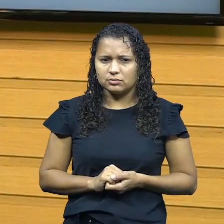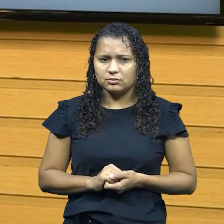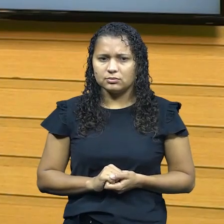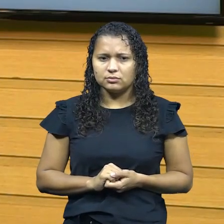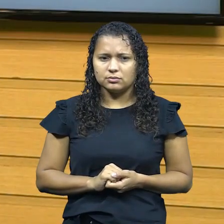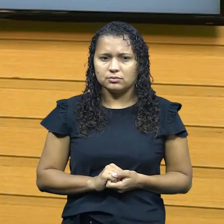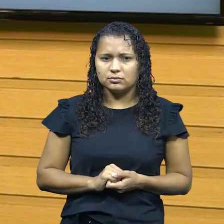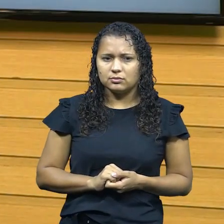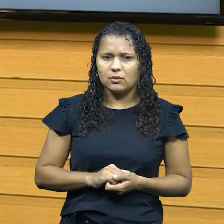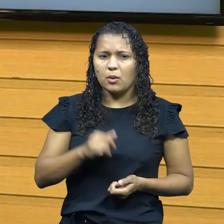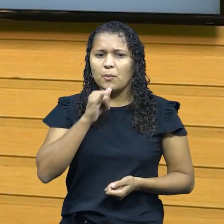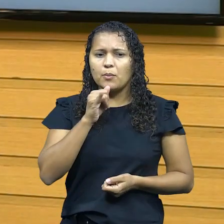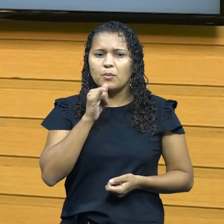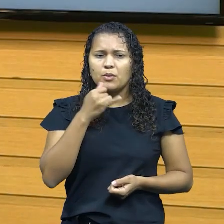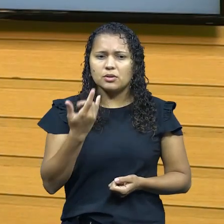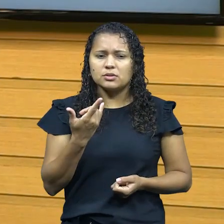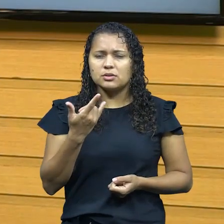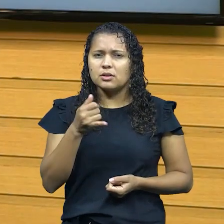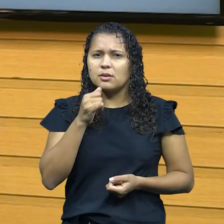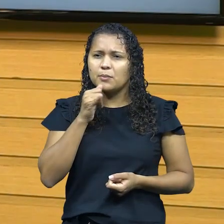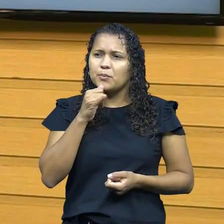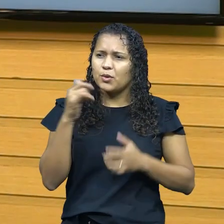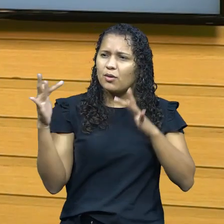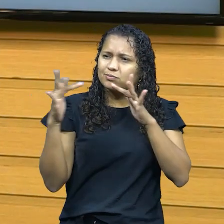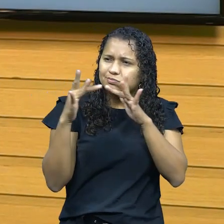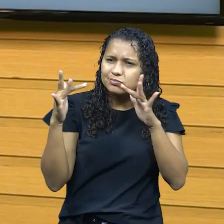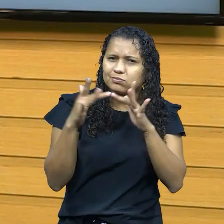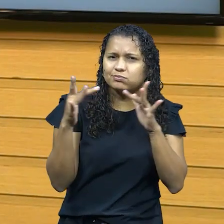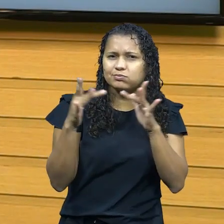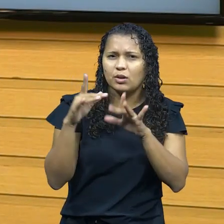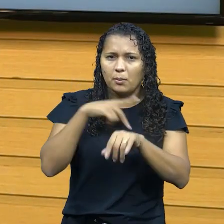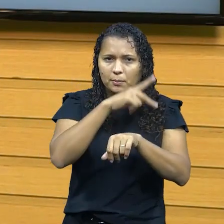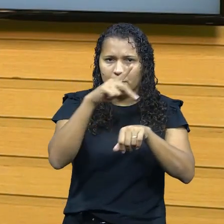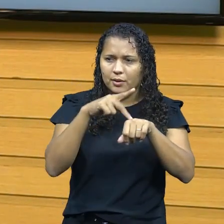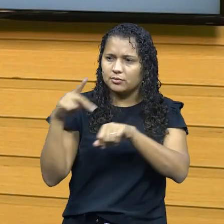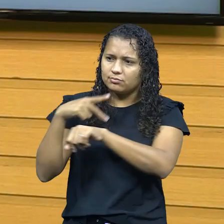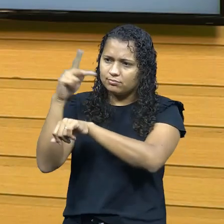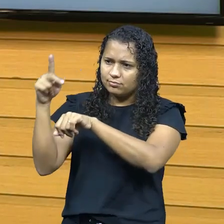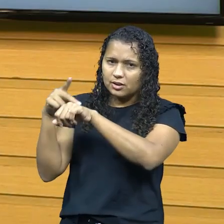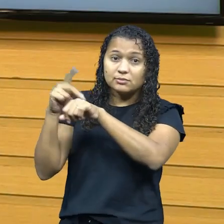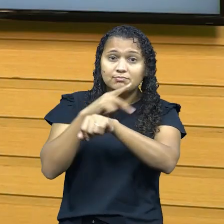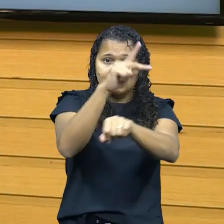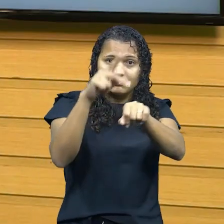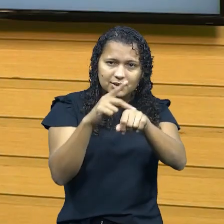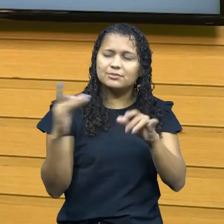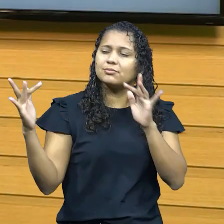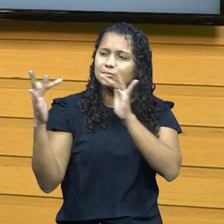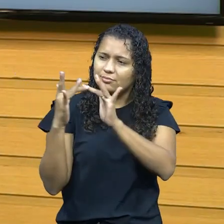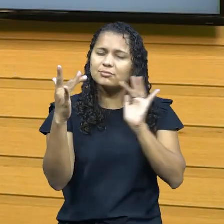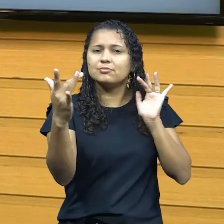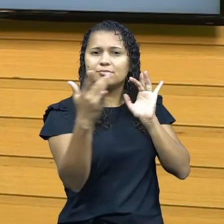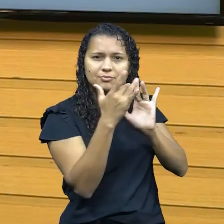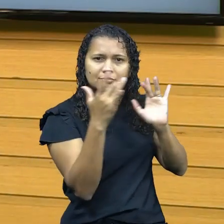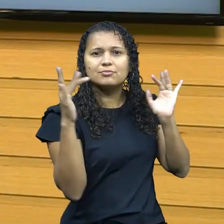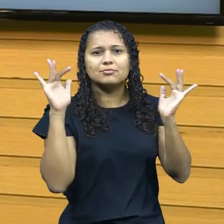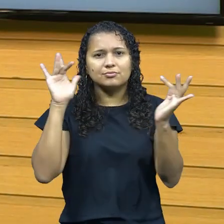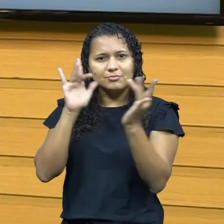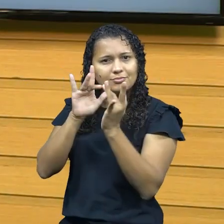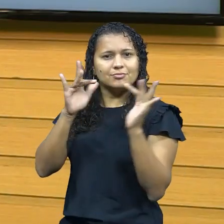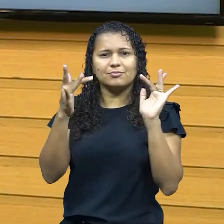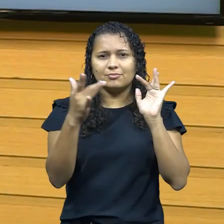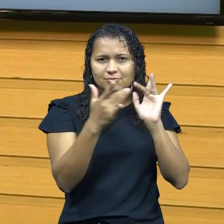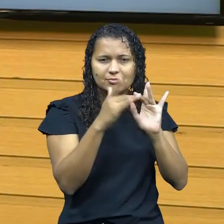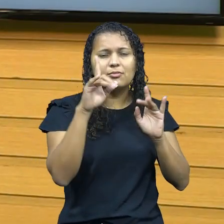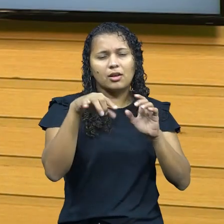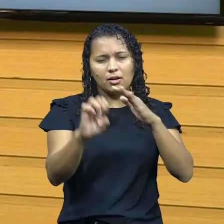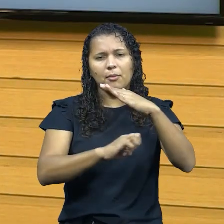grande importância de elo, né, de ligação entre as nações e entre fornecedores, entre